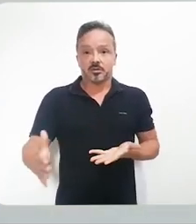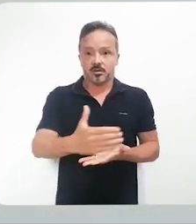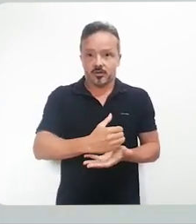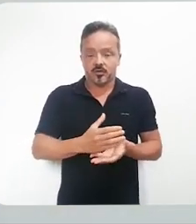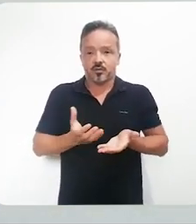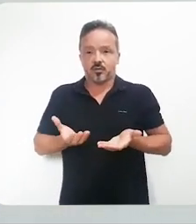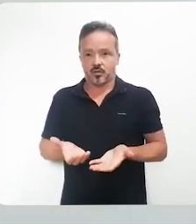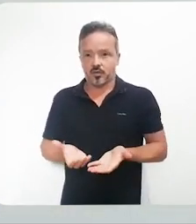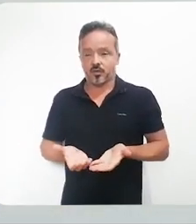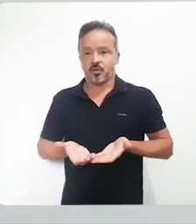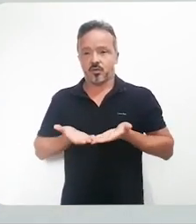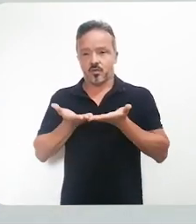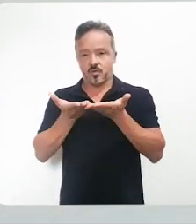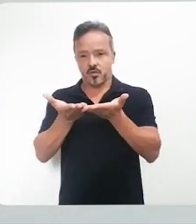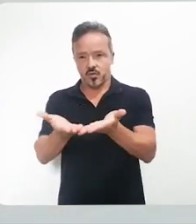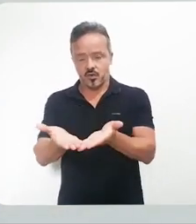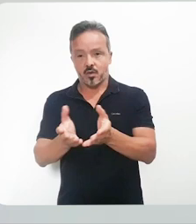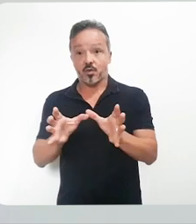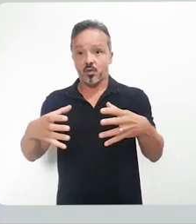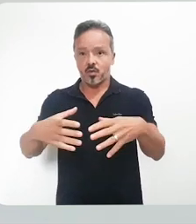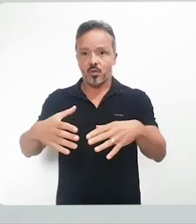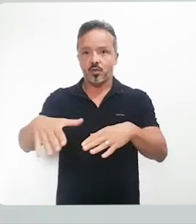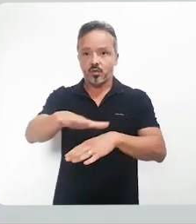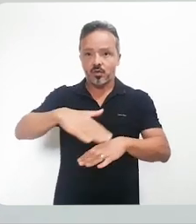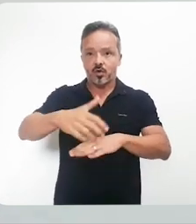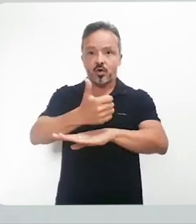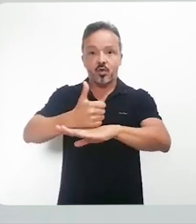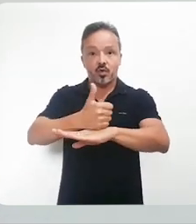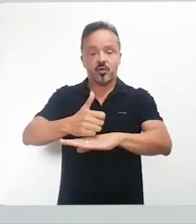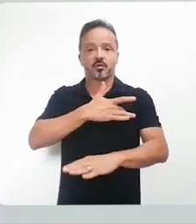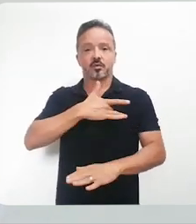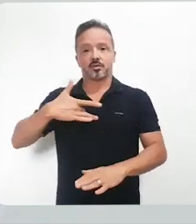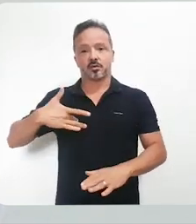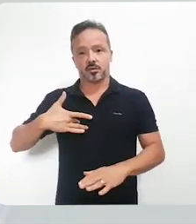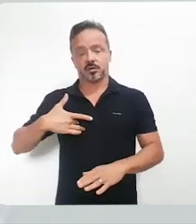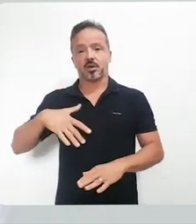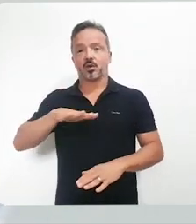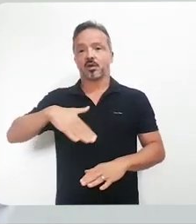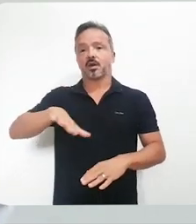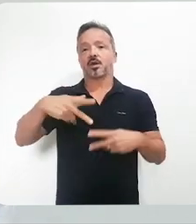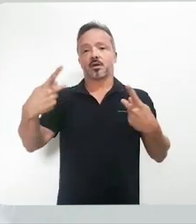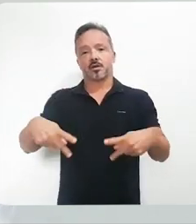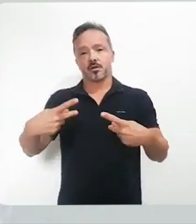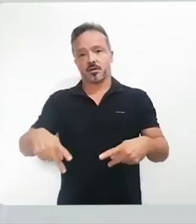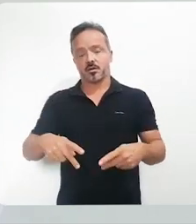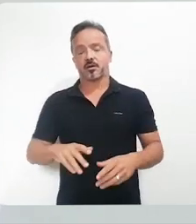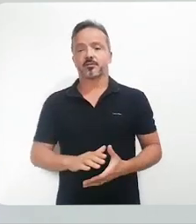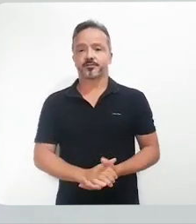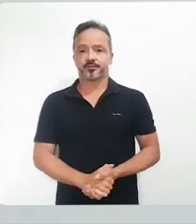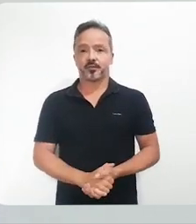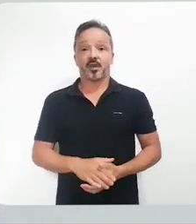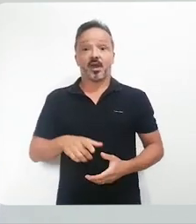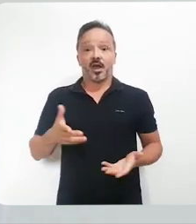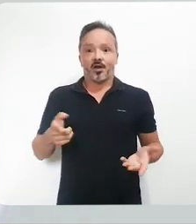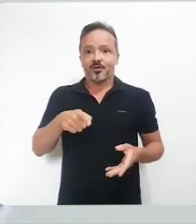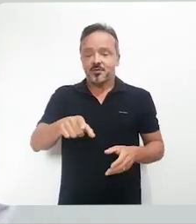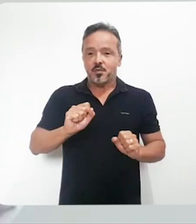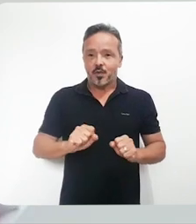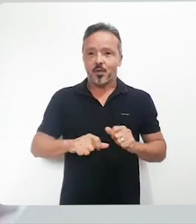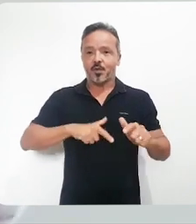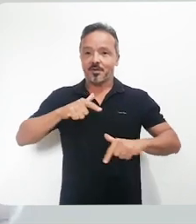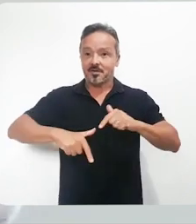últimos tempos, agora em relação ao coronavírus, e fazendo essa tradução para poder disponibilizar para os profissionais da